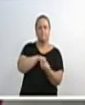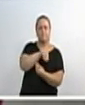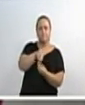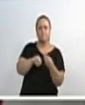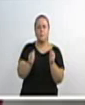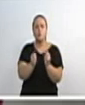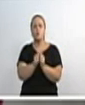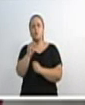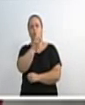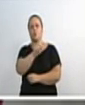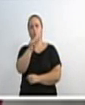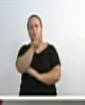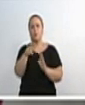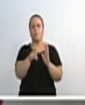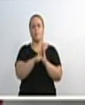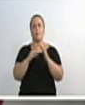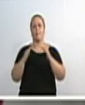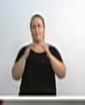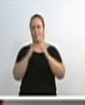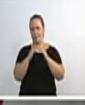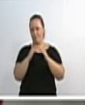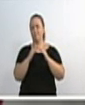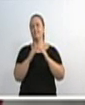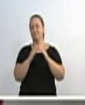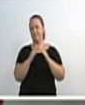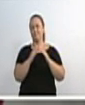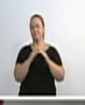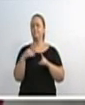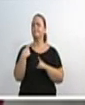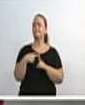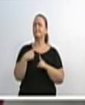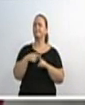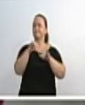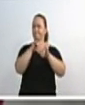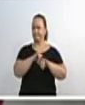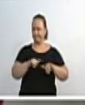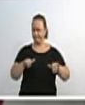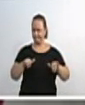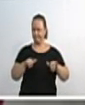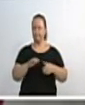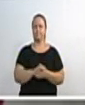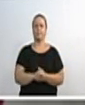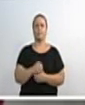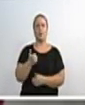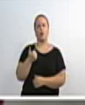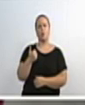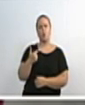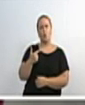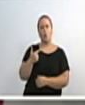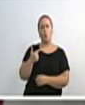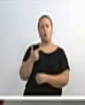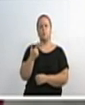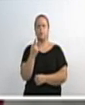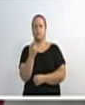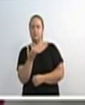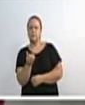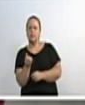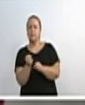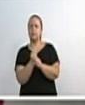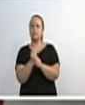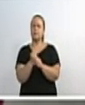Moradores. Por que eu digo isso? Antigamente, uns 12 a 16 anos